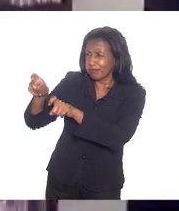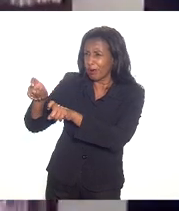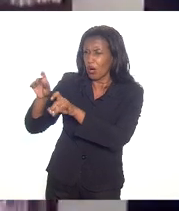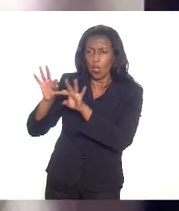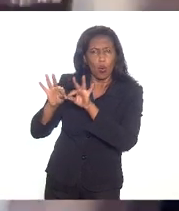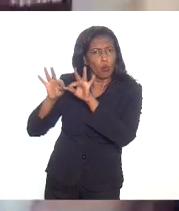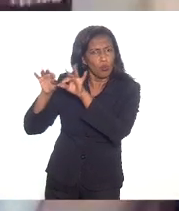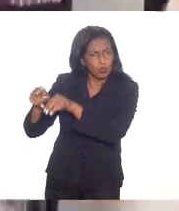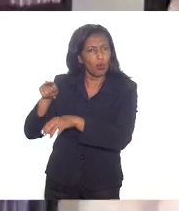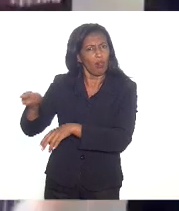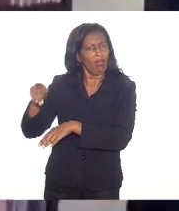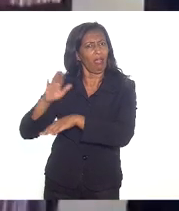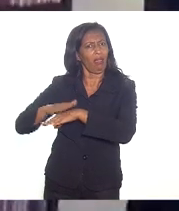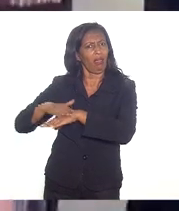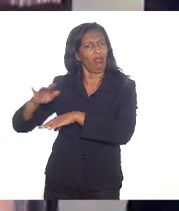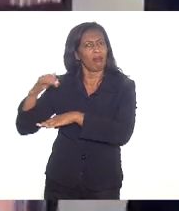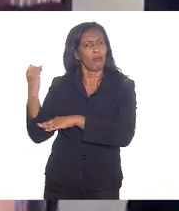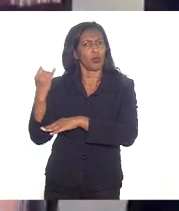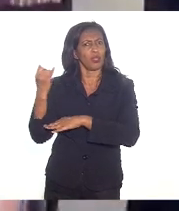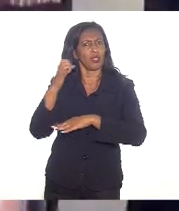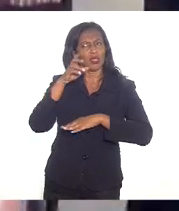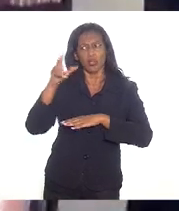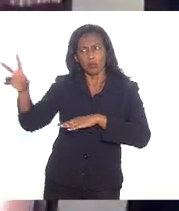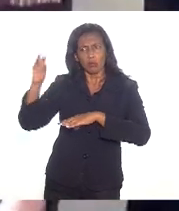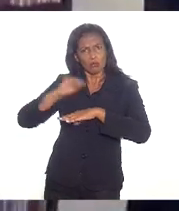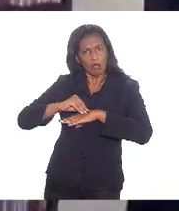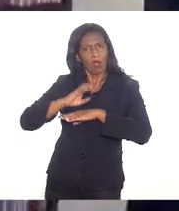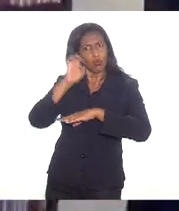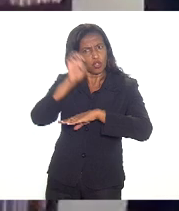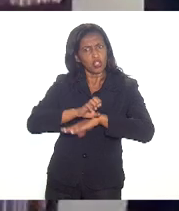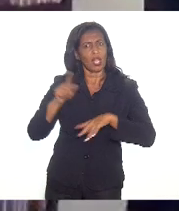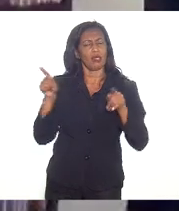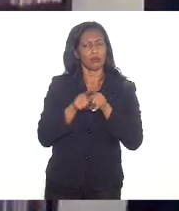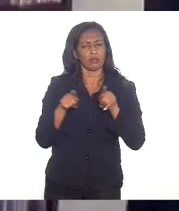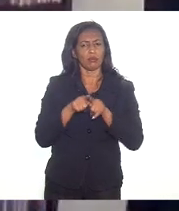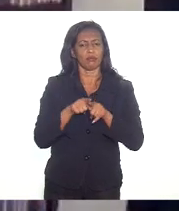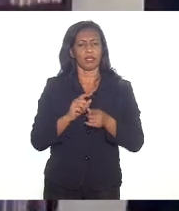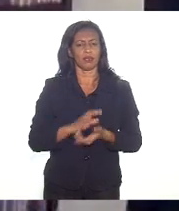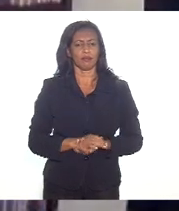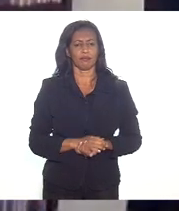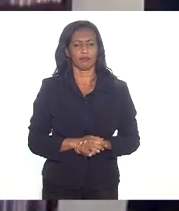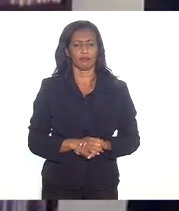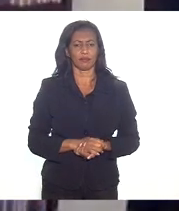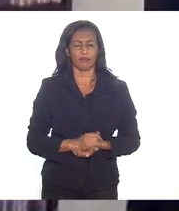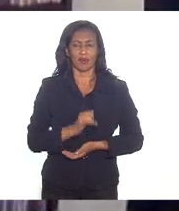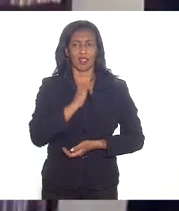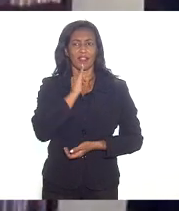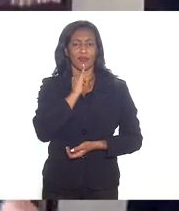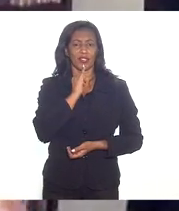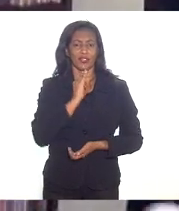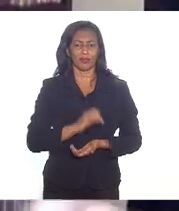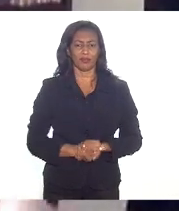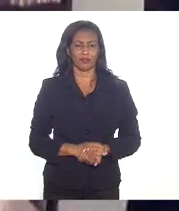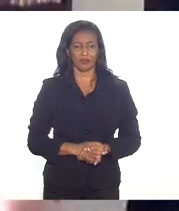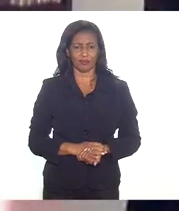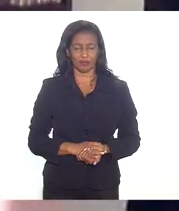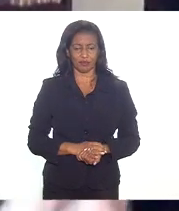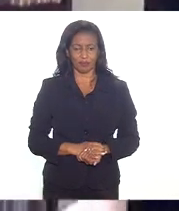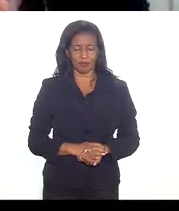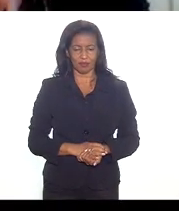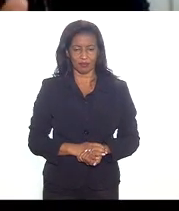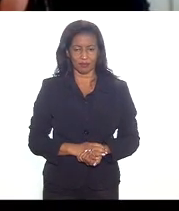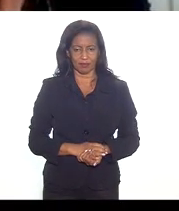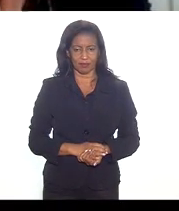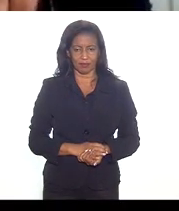todo, o Estado como um todo. Isso aí nunca foi feito, infelizmente. Só um minuto. Oi,